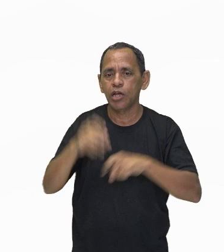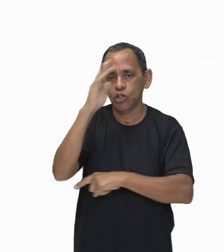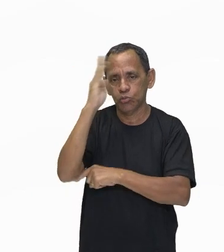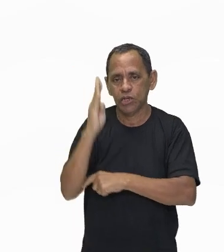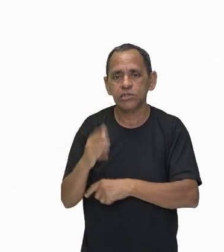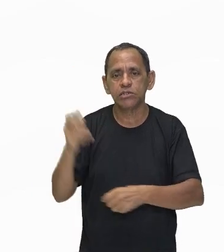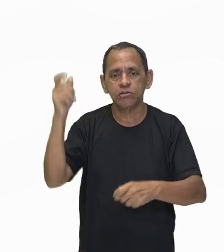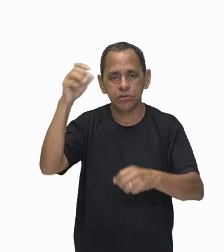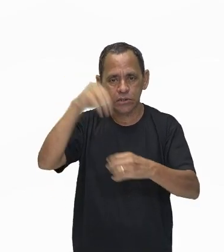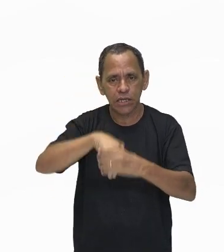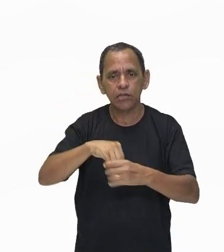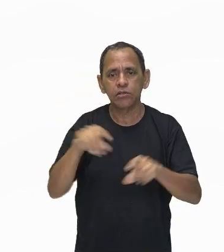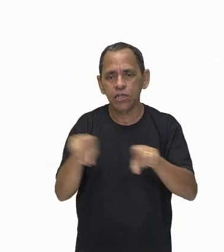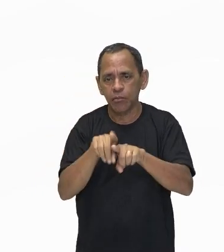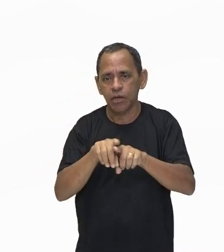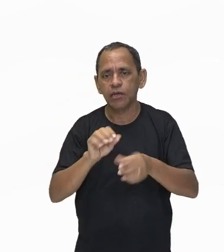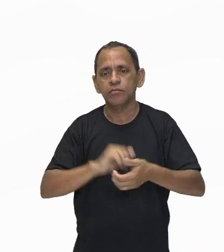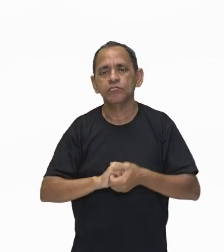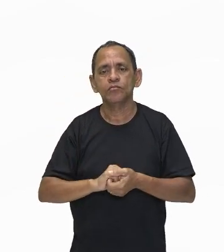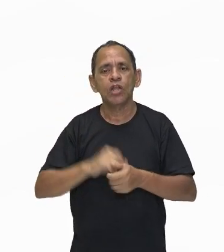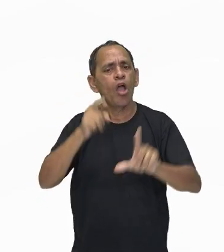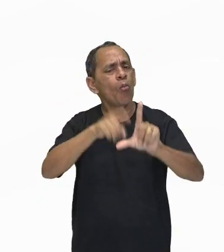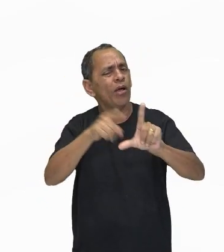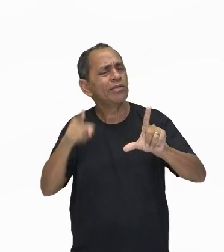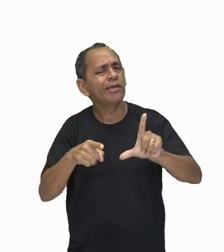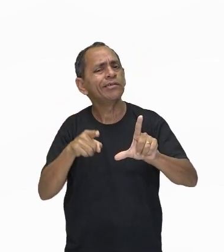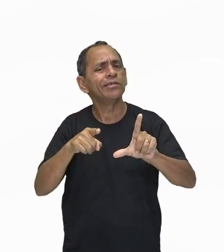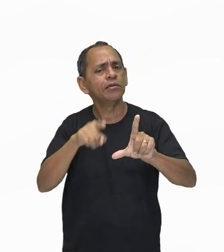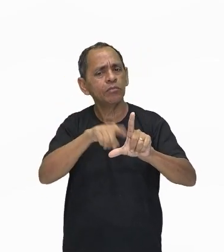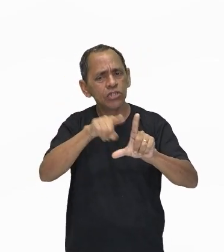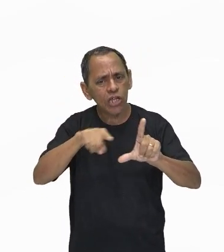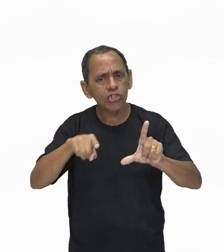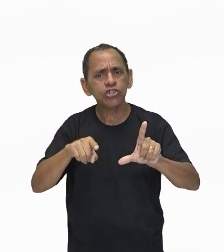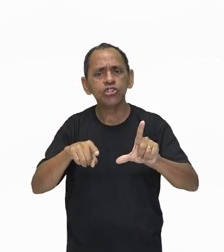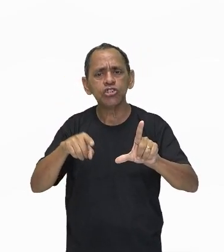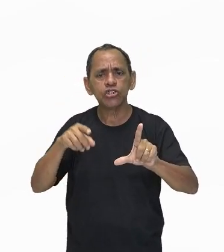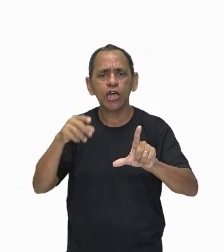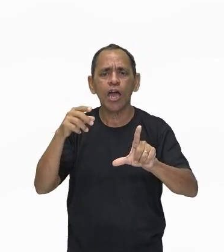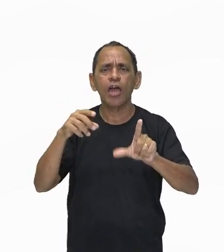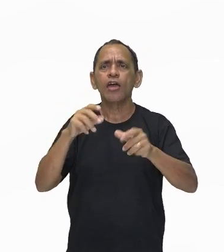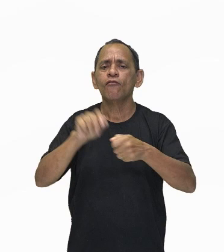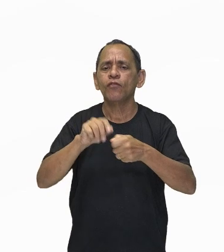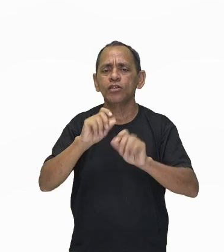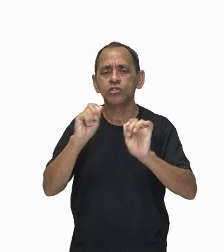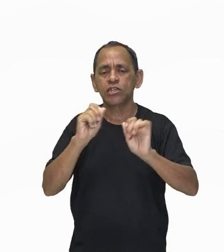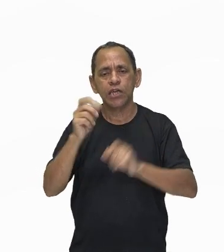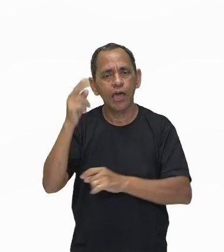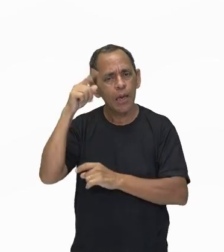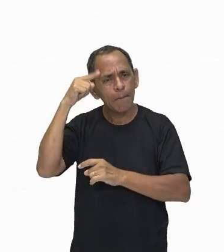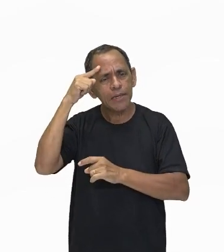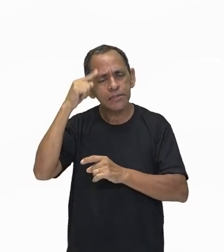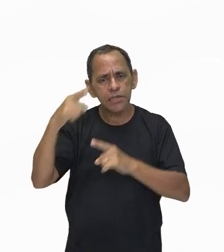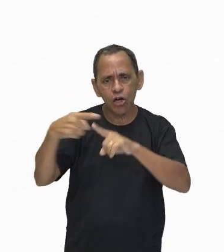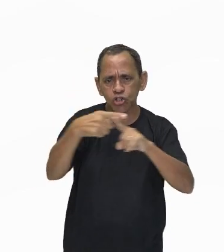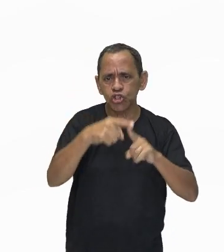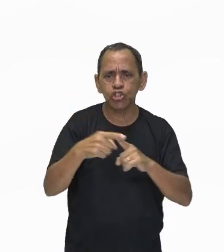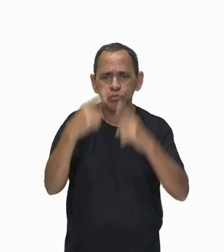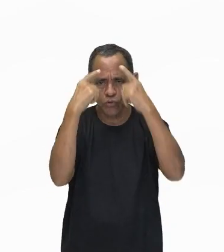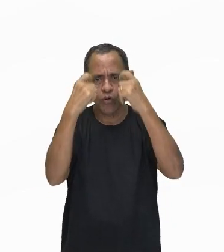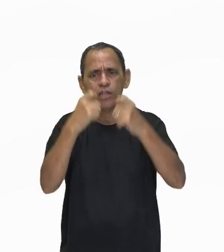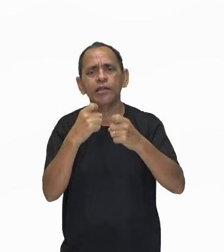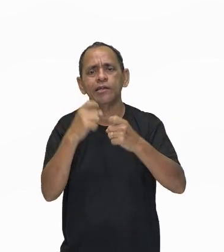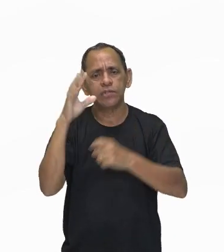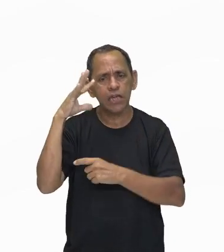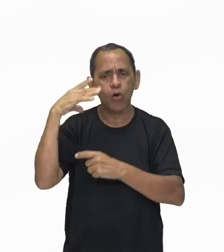uma estatística que nos faz, então, pensar sobre, não é mesmo, os tipos de violência, então, o qual